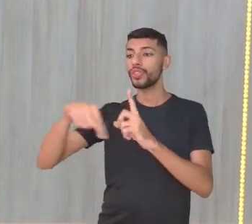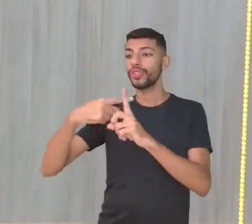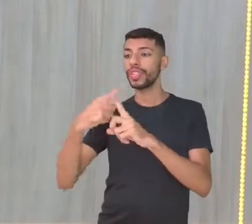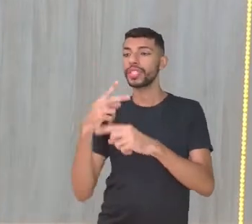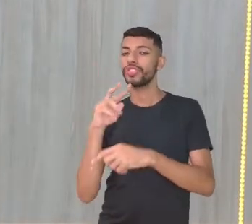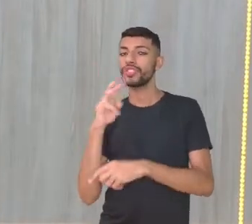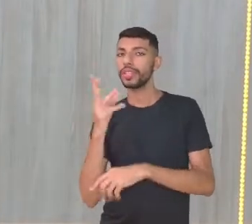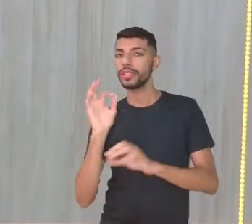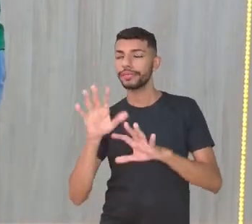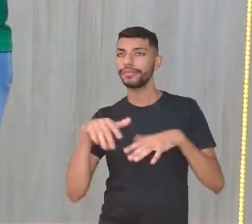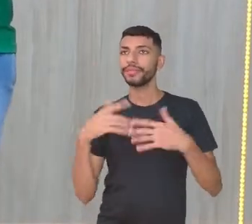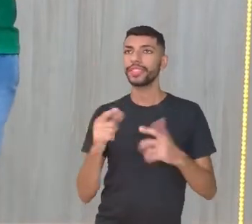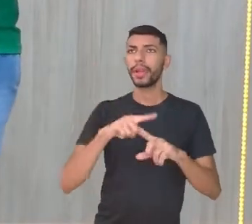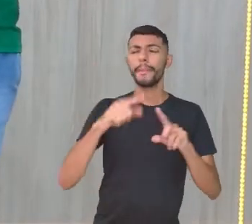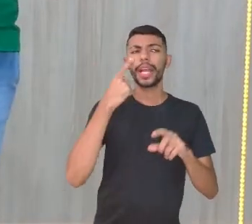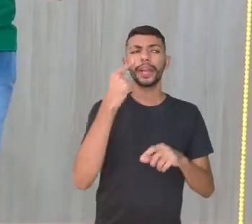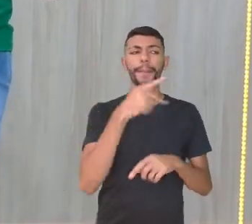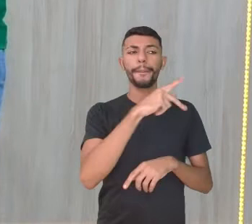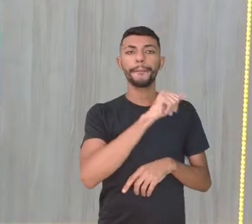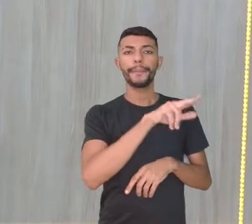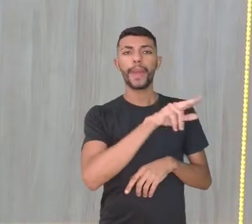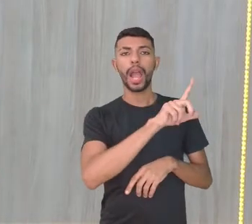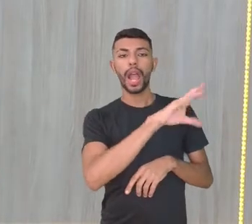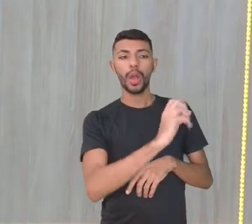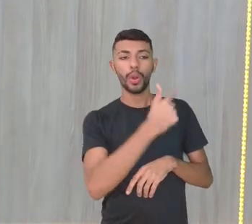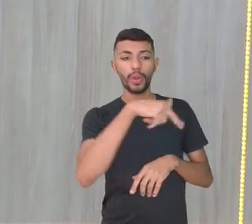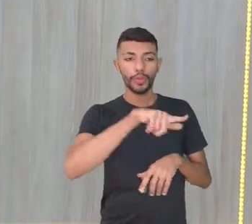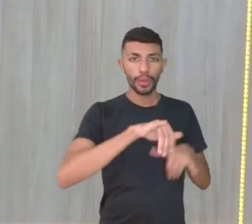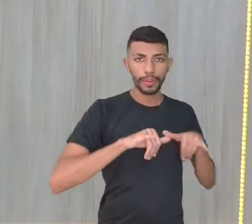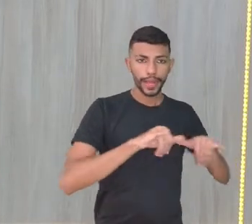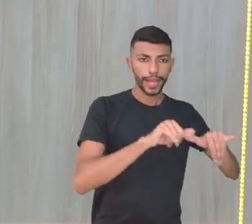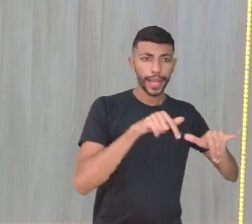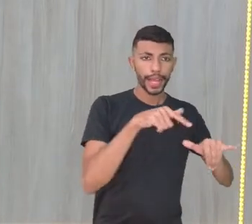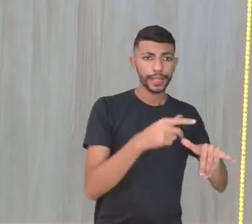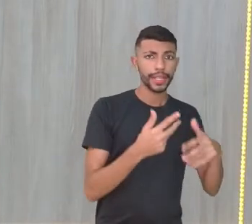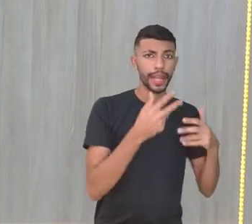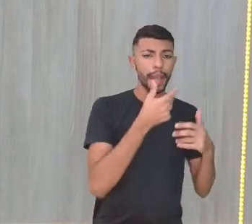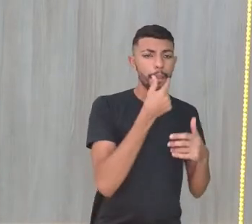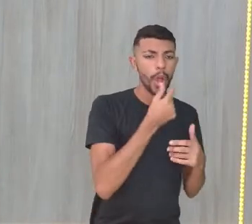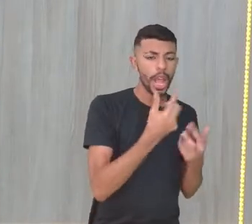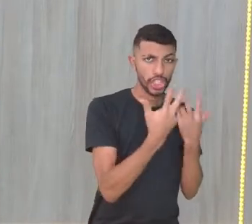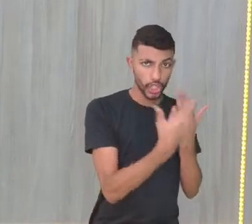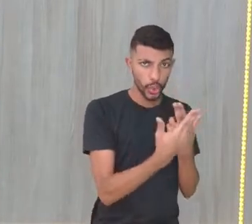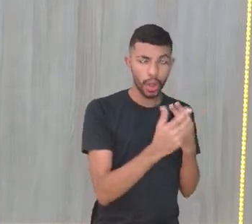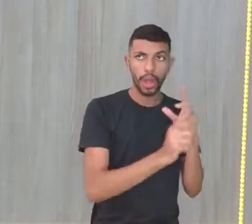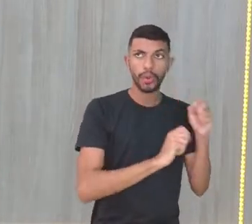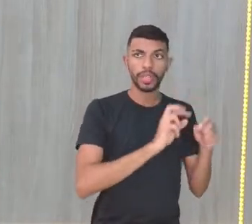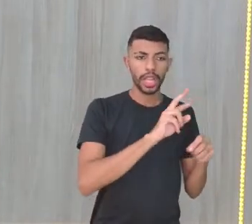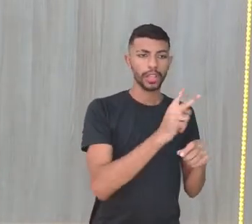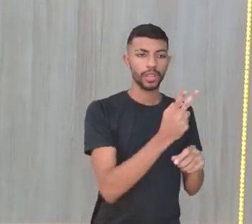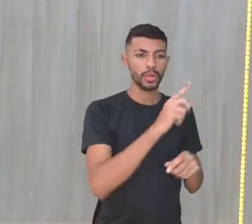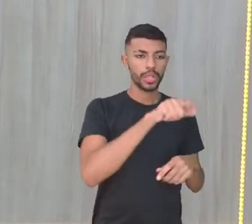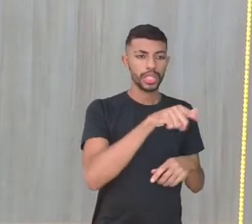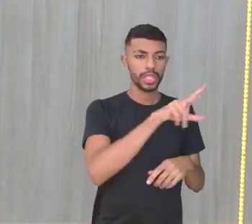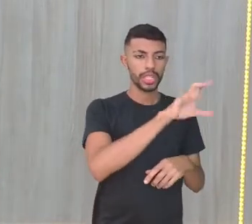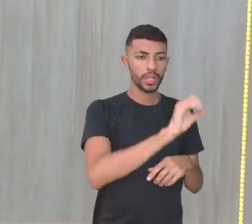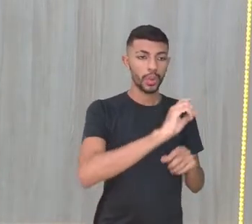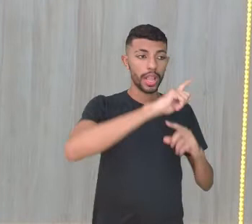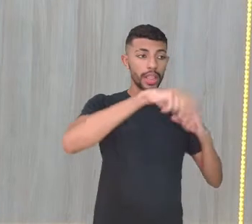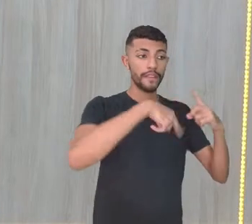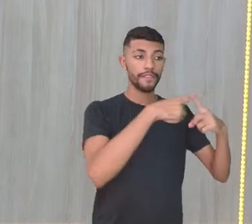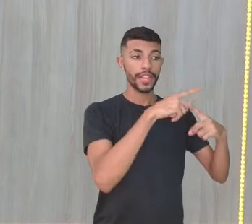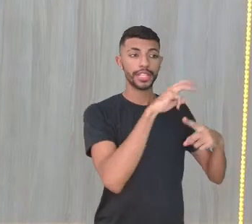foi no mercado e a bolacha de igual marca é R$2,50. Então, ele vai multiplicar 2,50